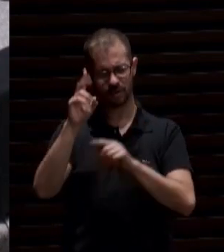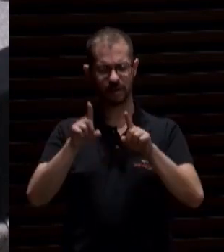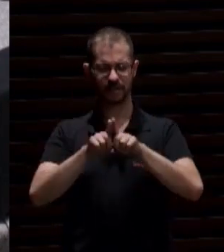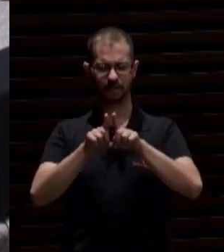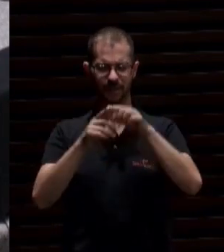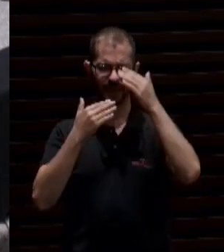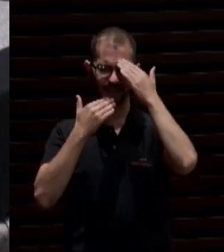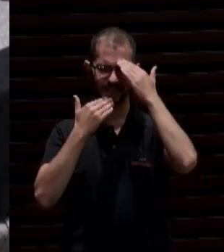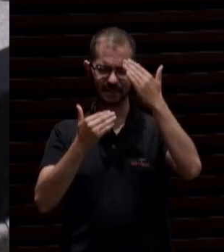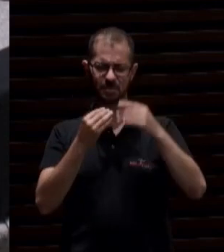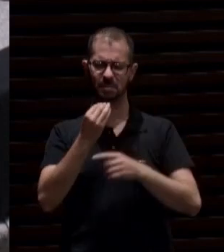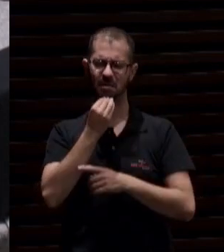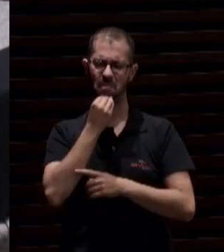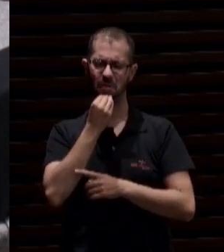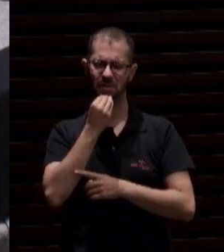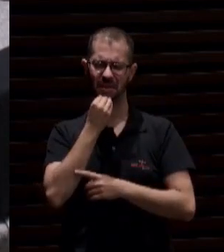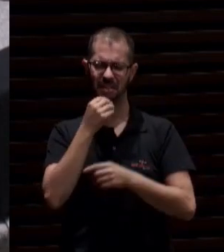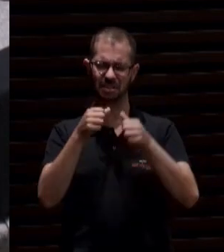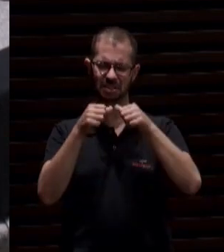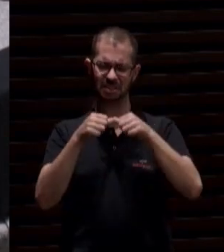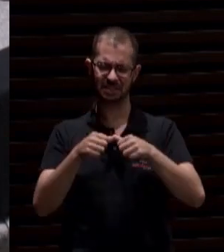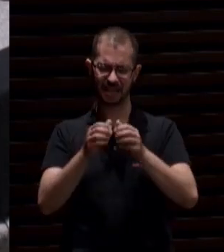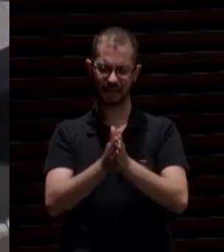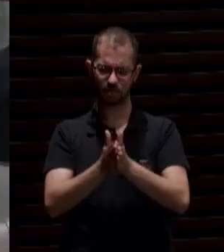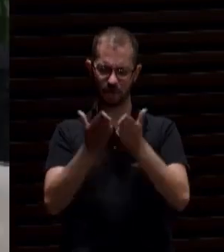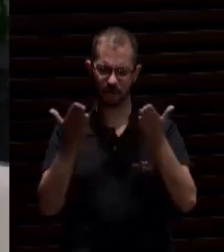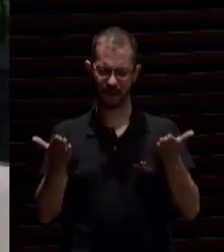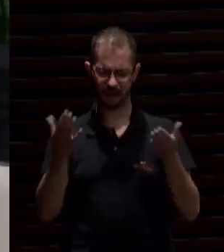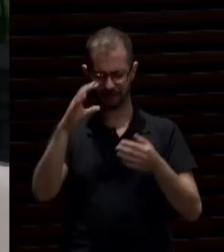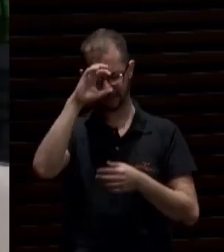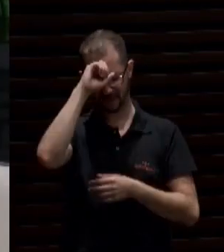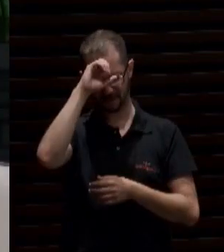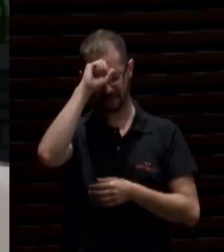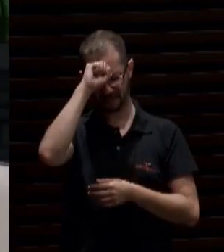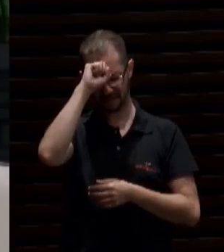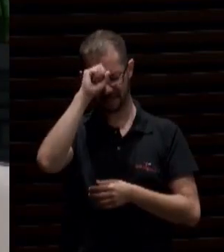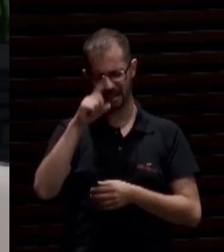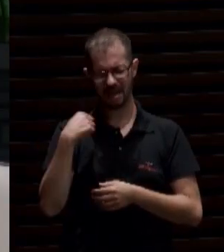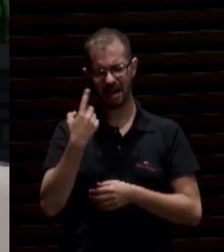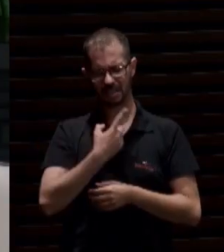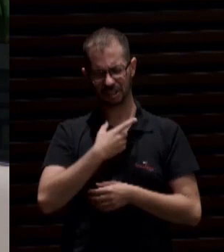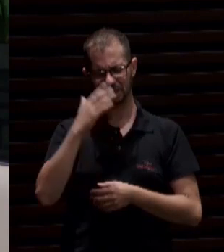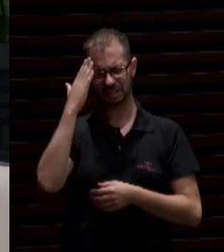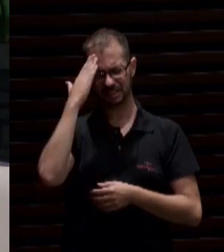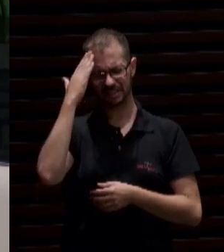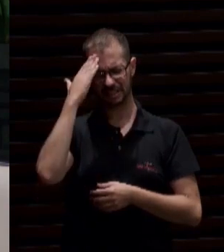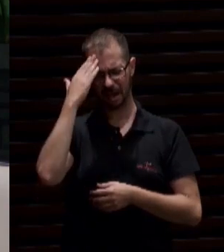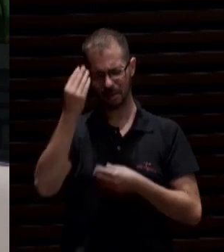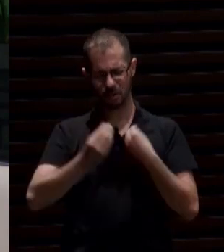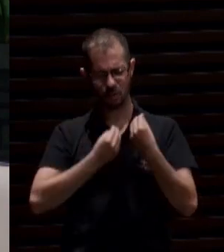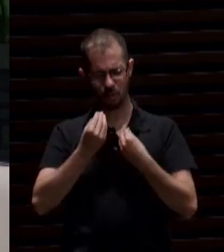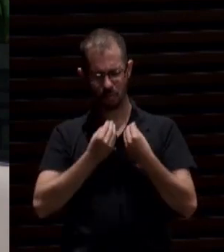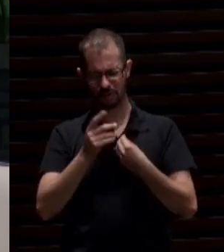Senhor pelo privilégio de poder estar com a tua palavra aberta e aprender dela. A gente reconhece o quão incapaz nós somos de aprender dela